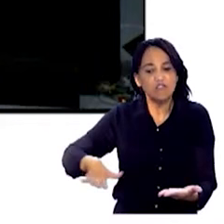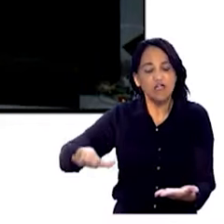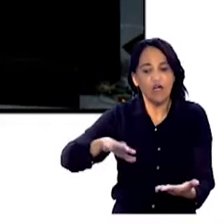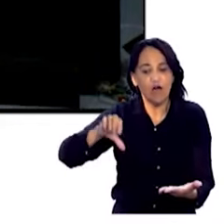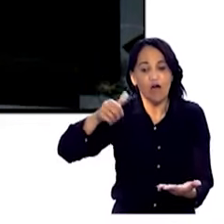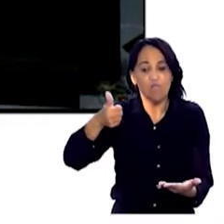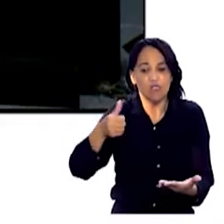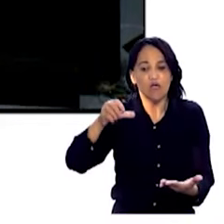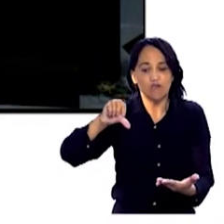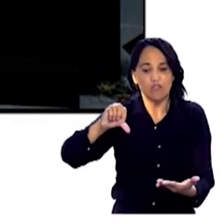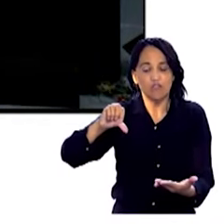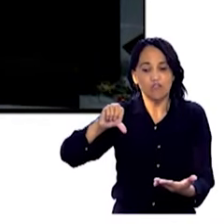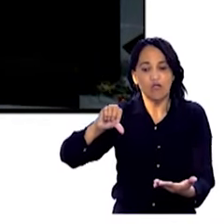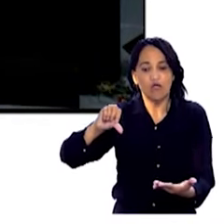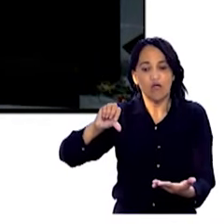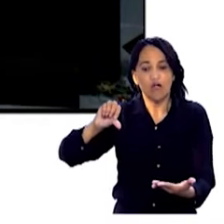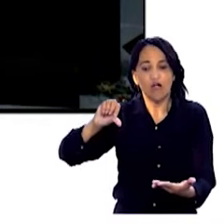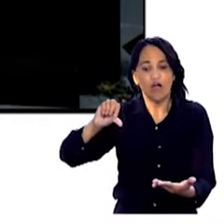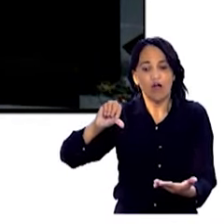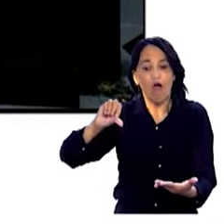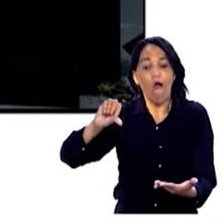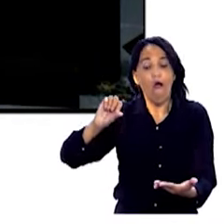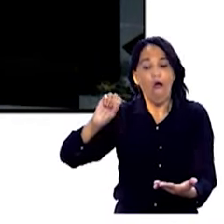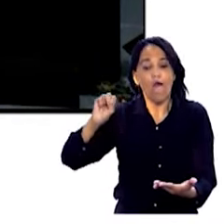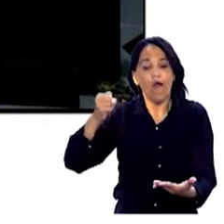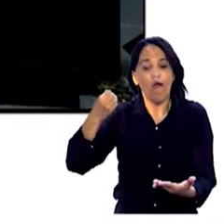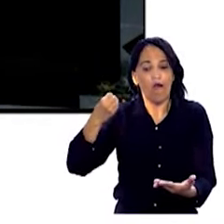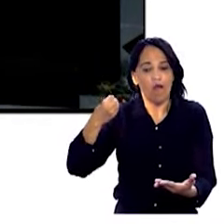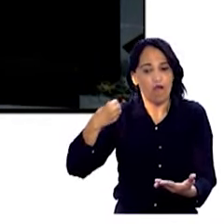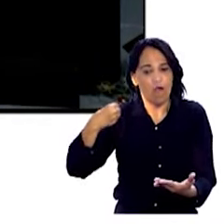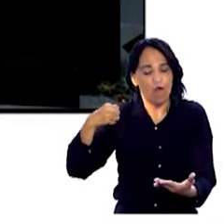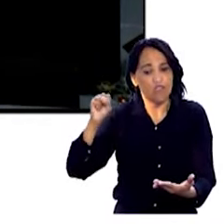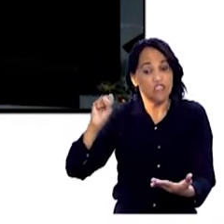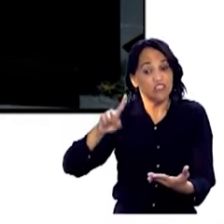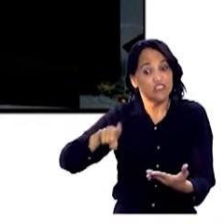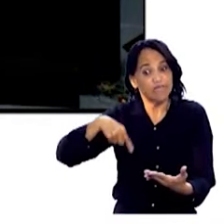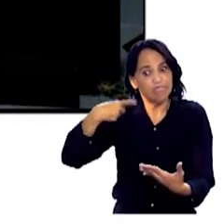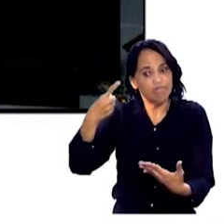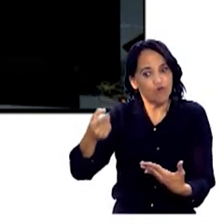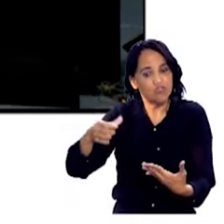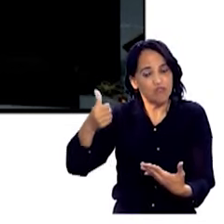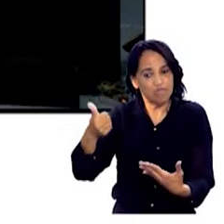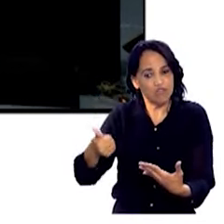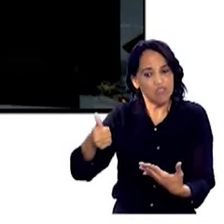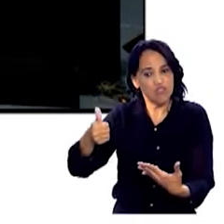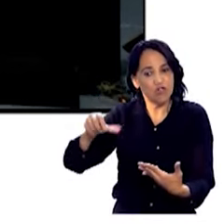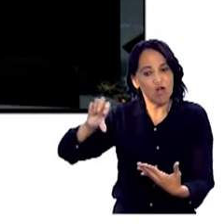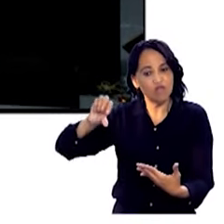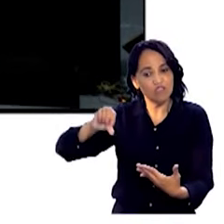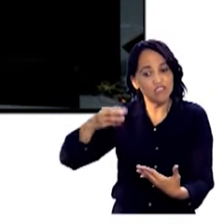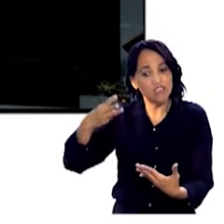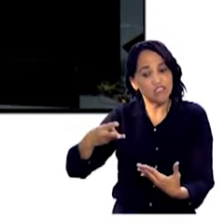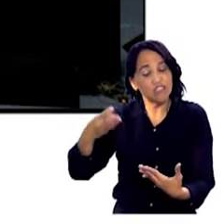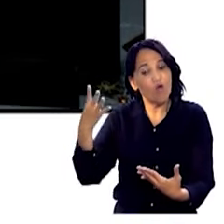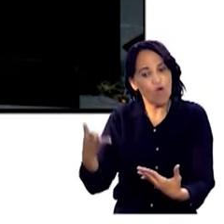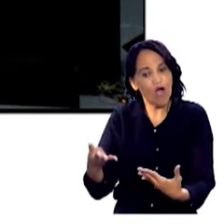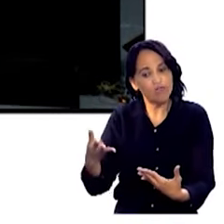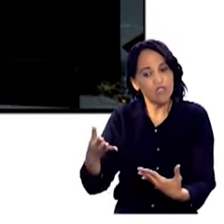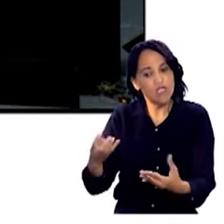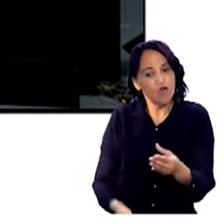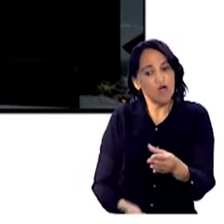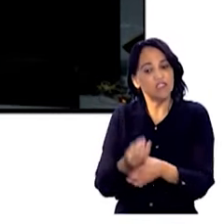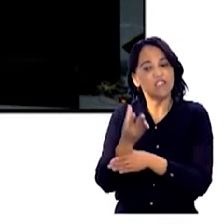London TRS depois em 1934 eu tenho